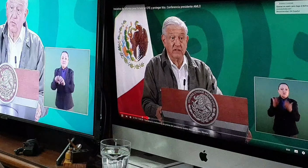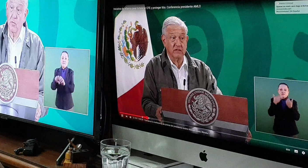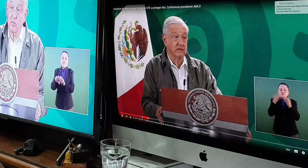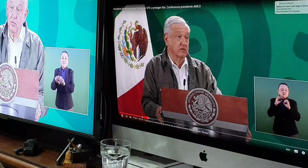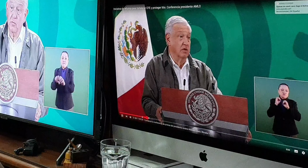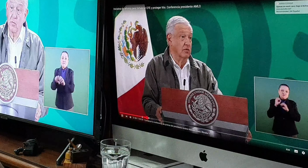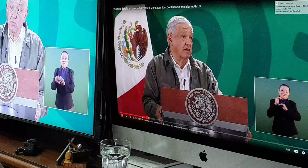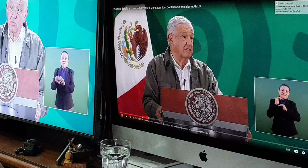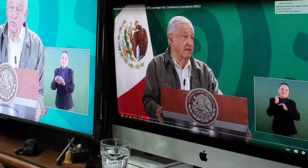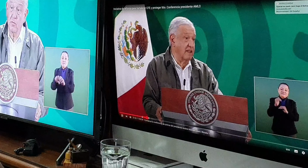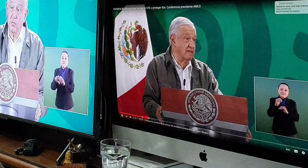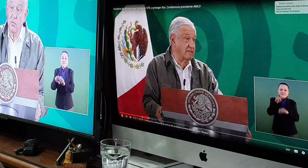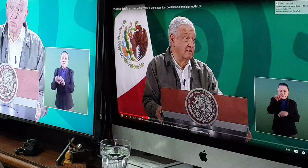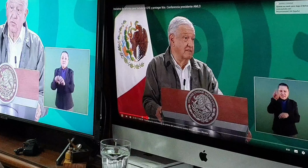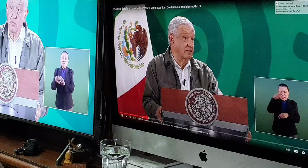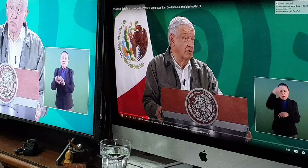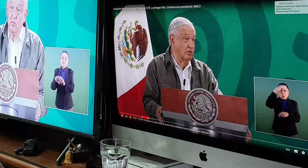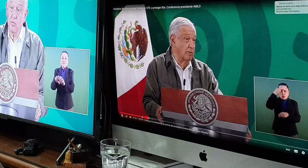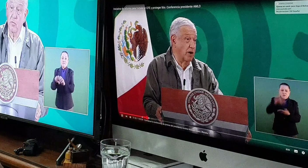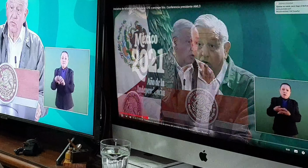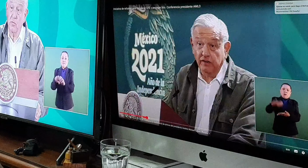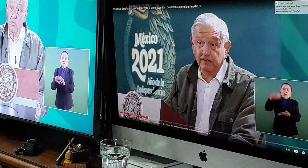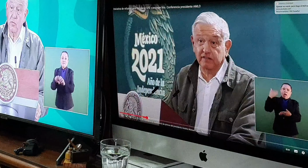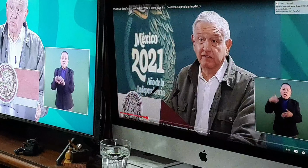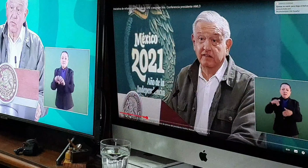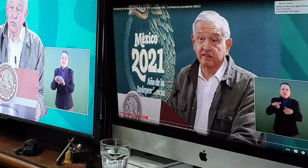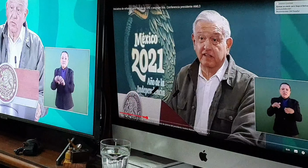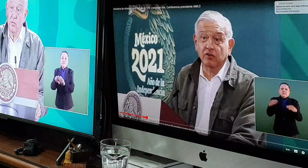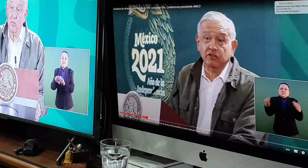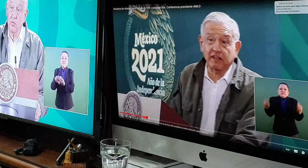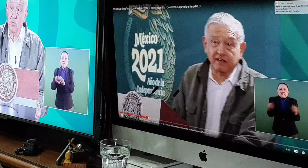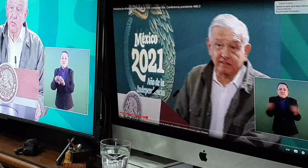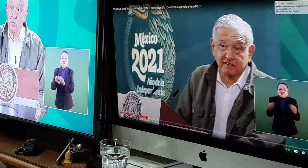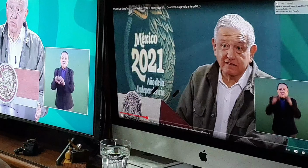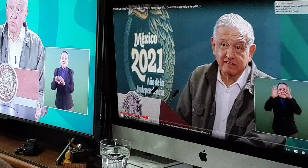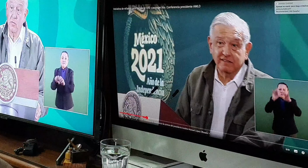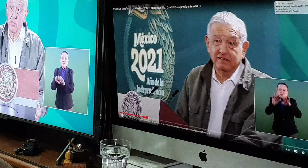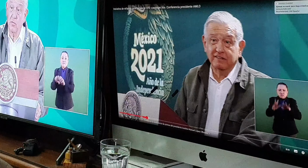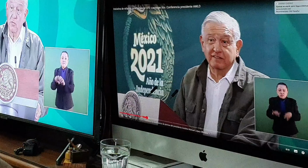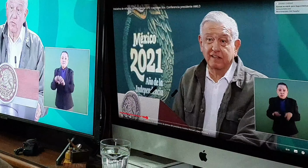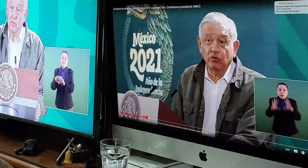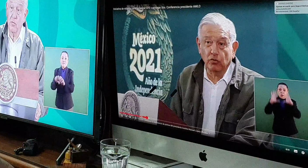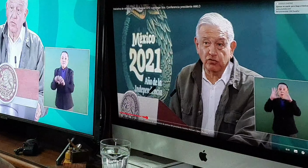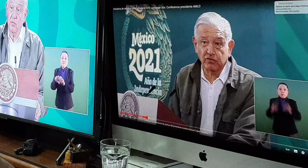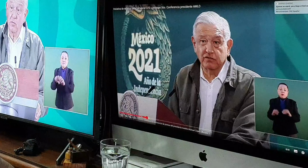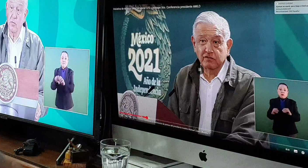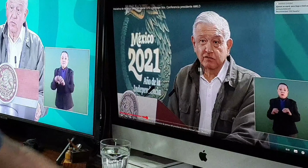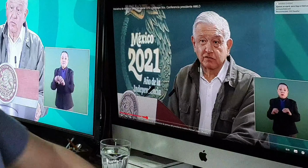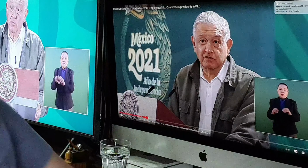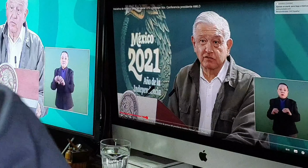¿Recuerdan ustedes cuando las heladas, que hubo apagones, se quedó Texas sin